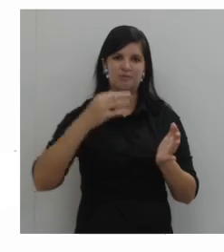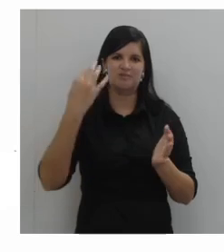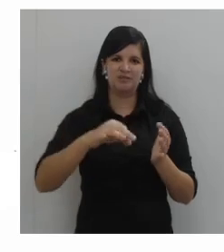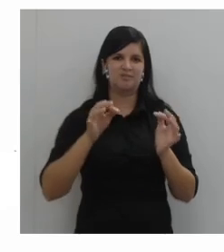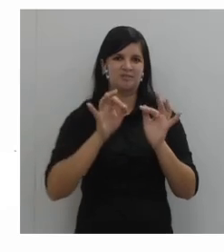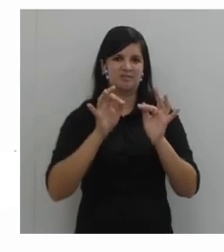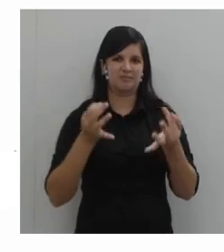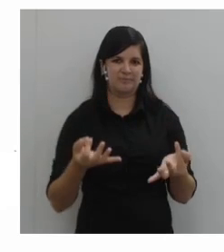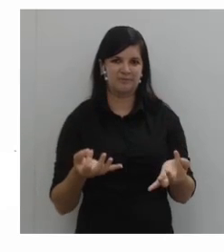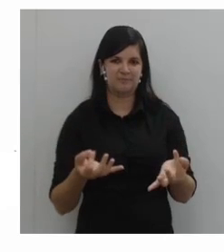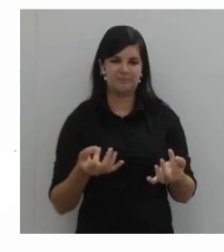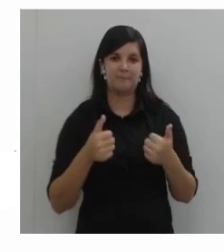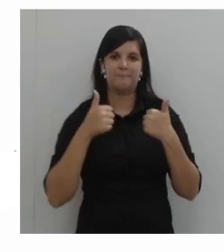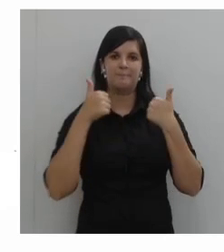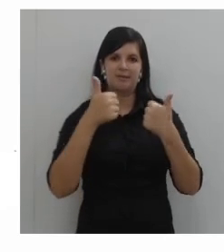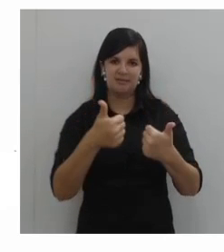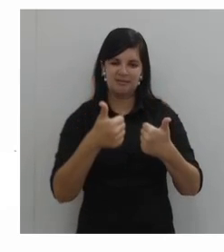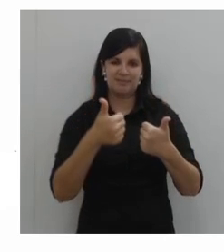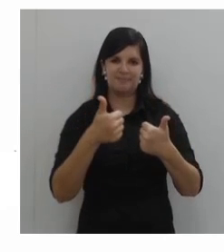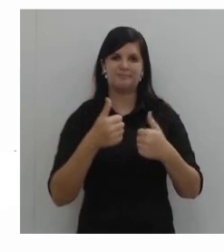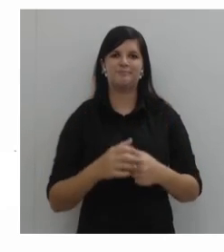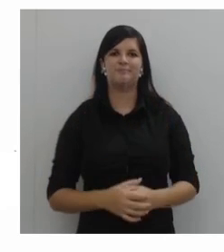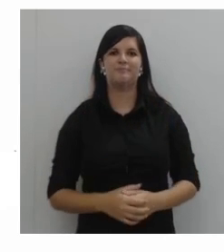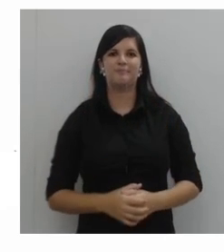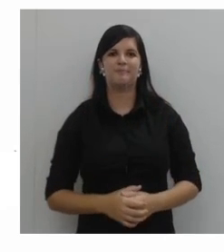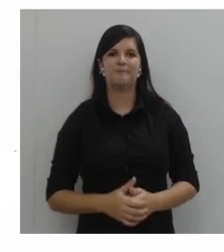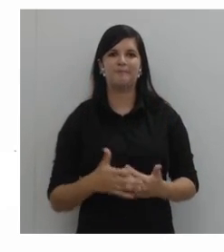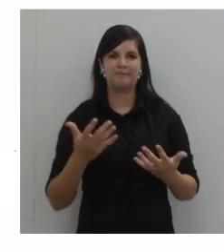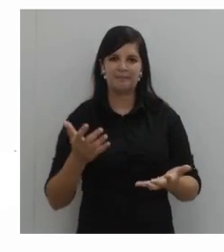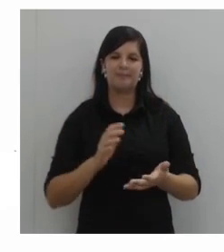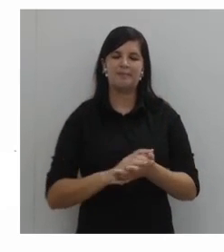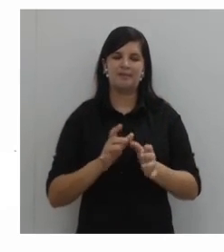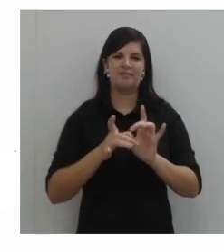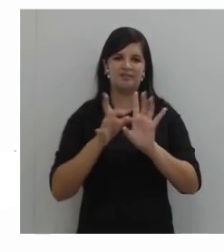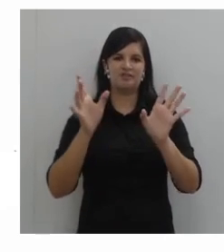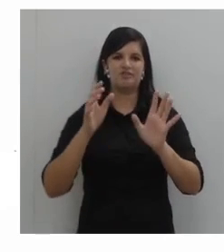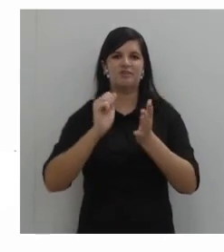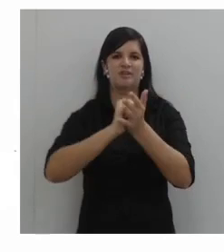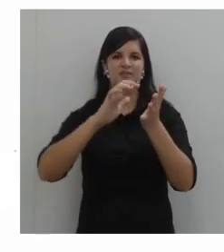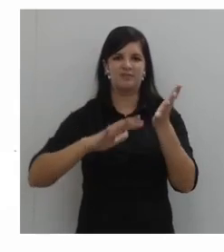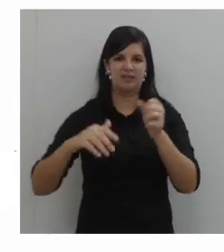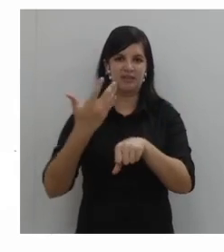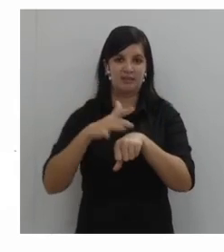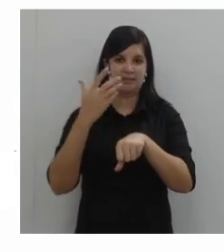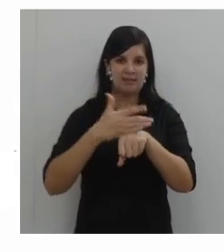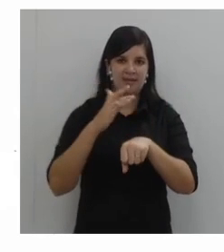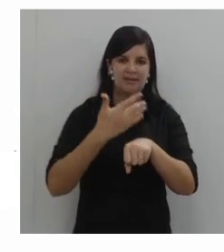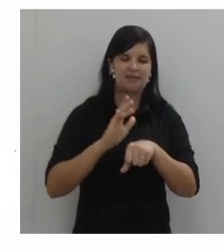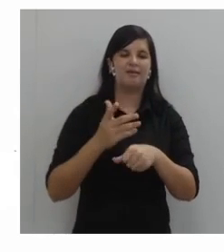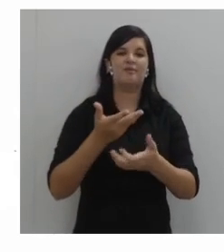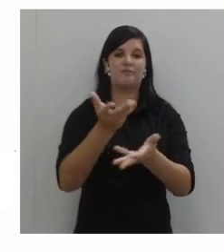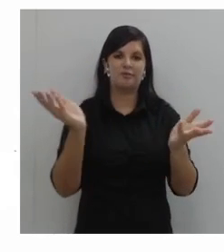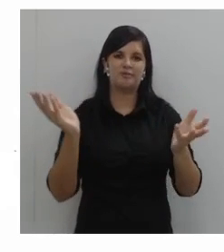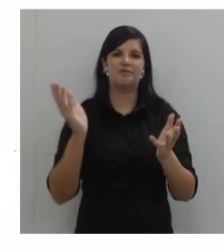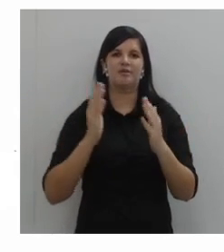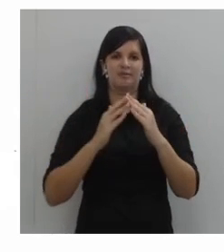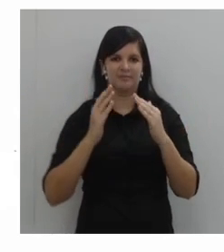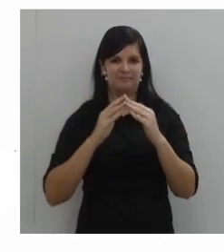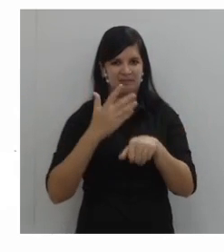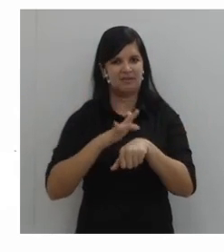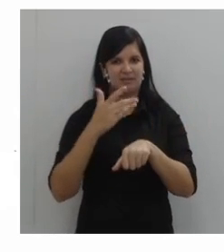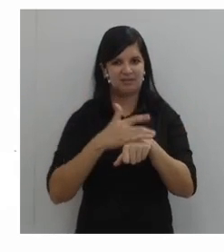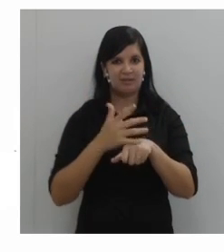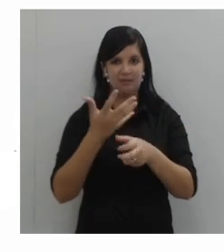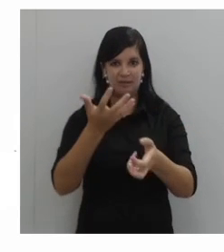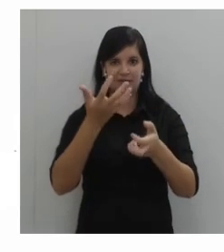respondida. Beleza? Então, deixo aí como exercício essa questão para você praticar. E aí, se você